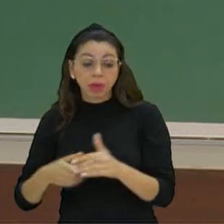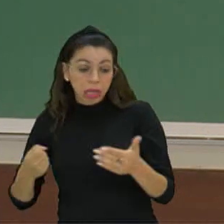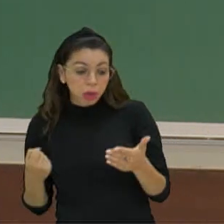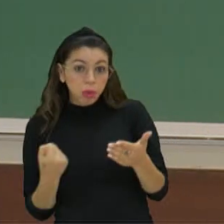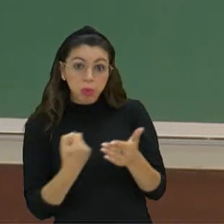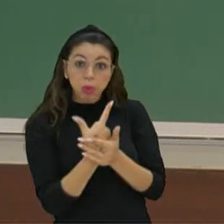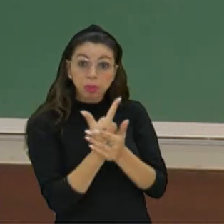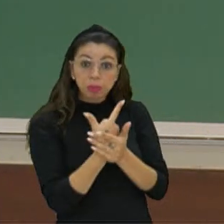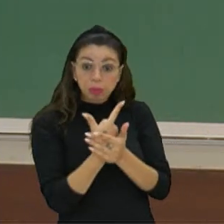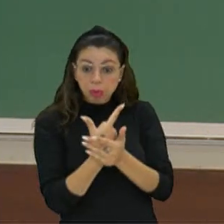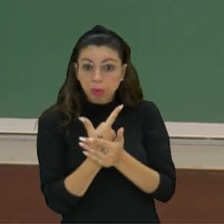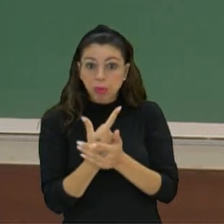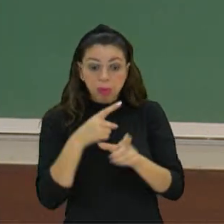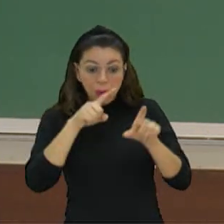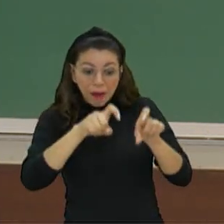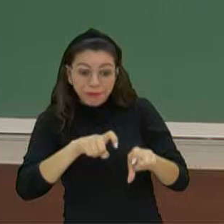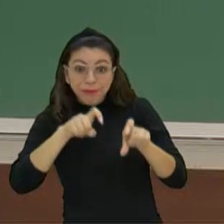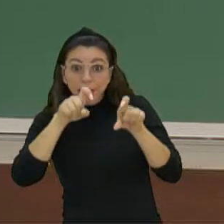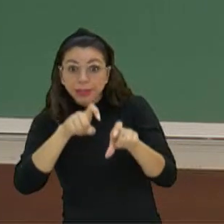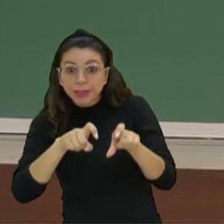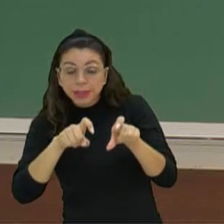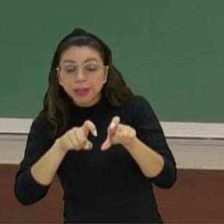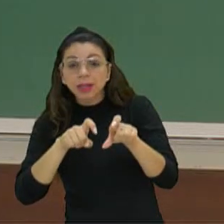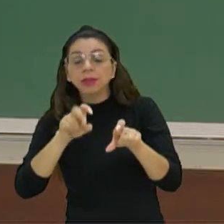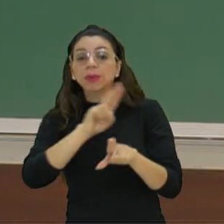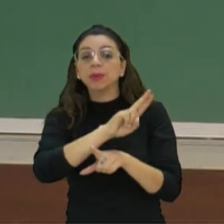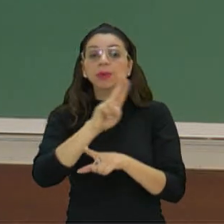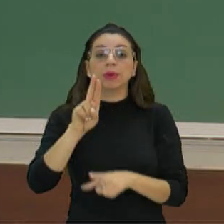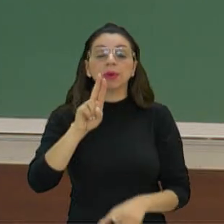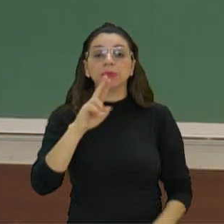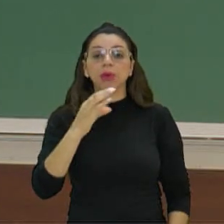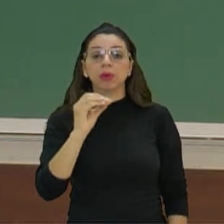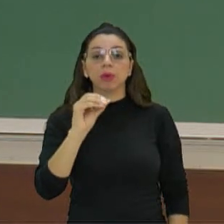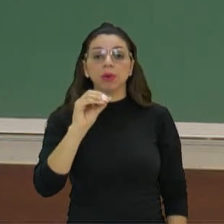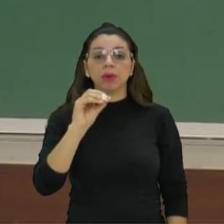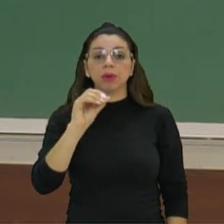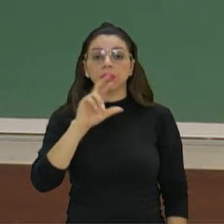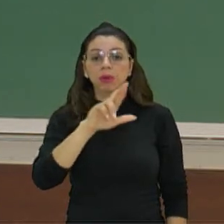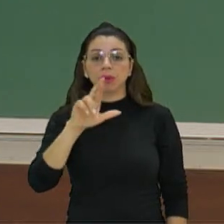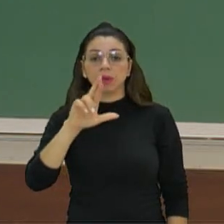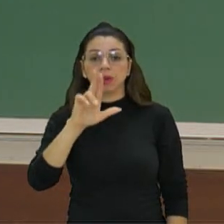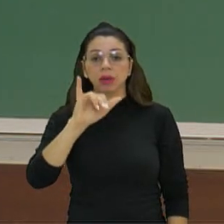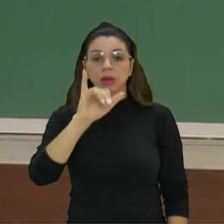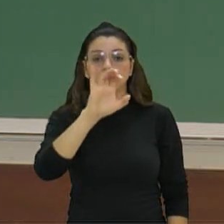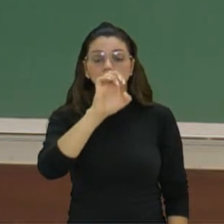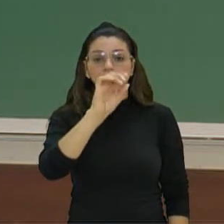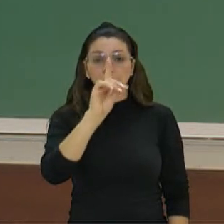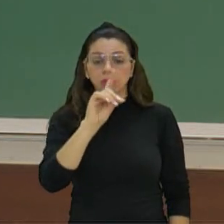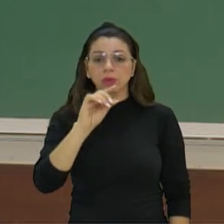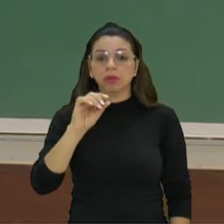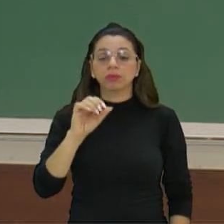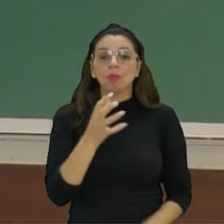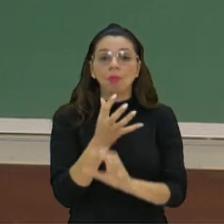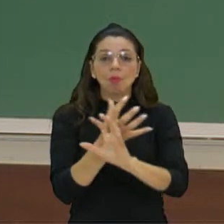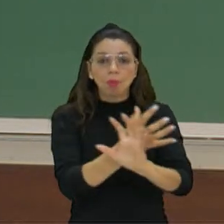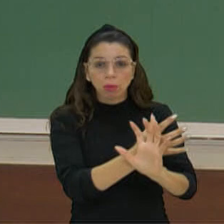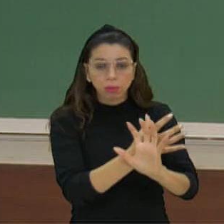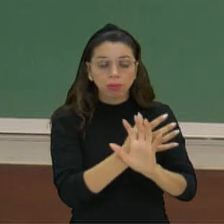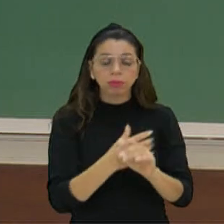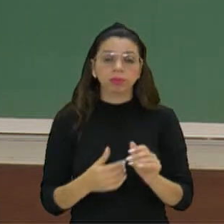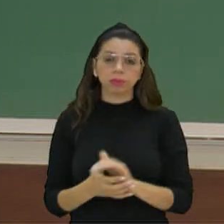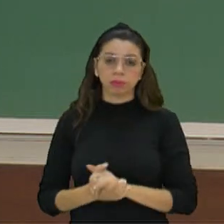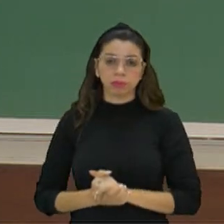chamada Córrego Seco, assim como outras propriedades da área. Vamos continuar que o nosso texto ainda não